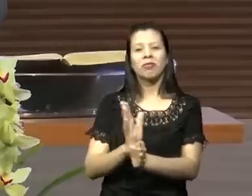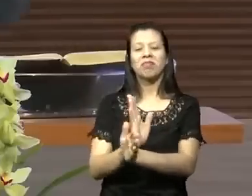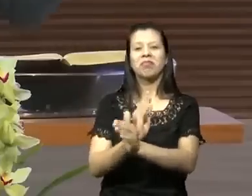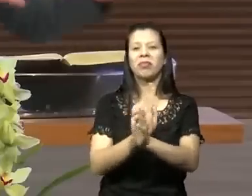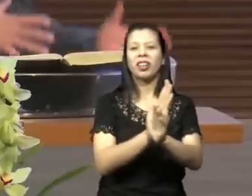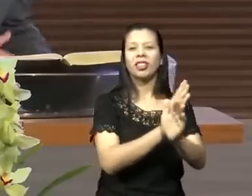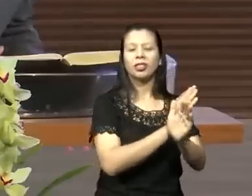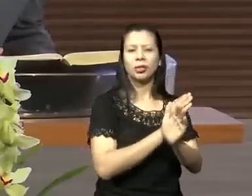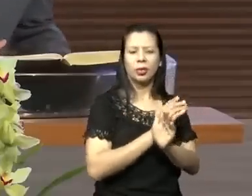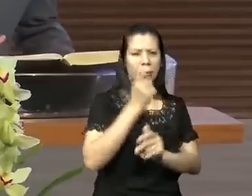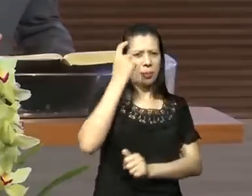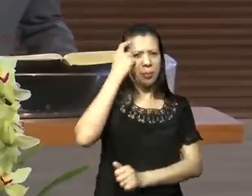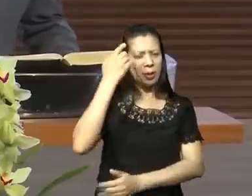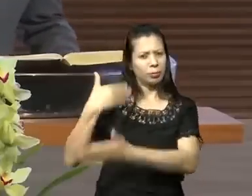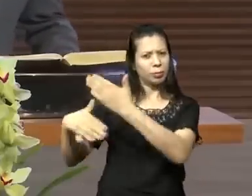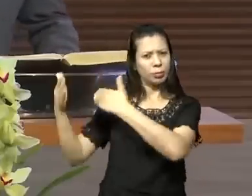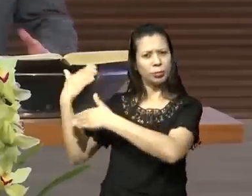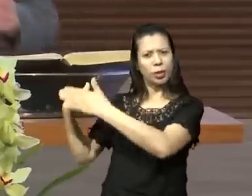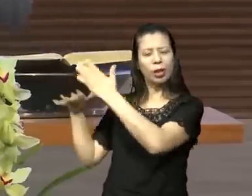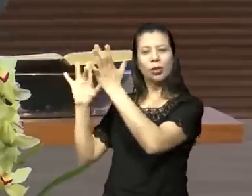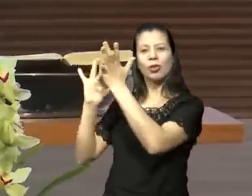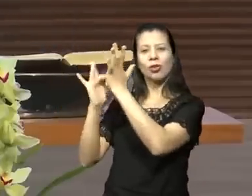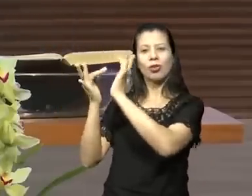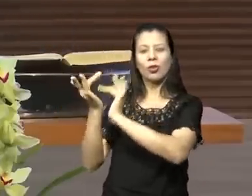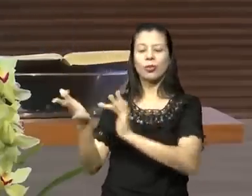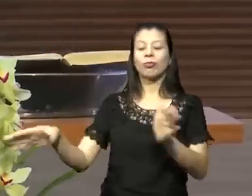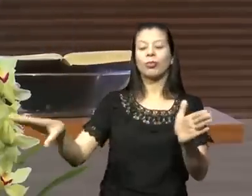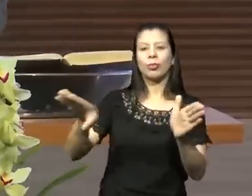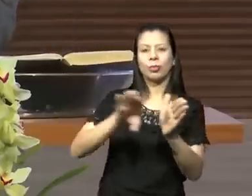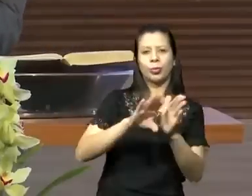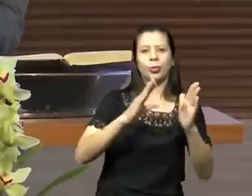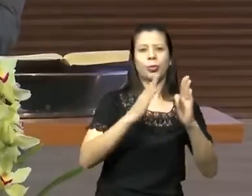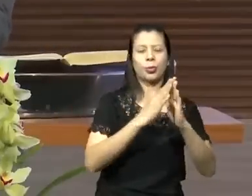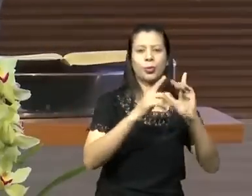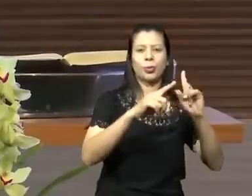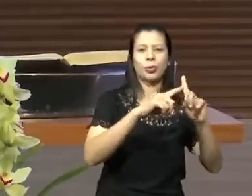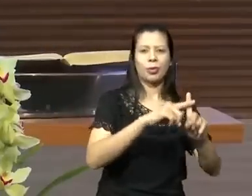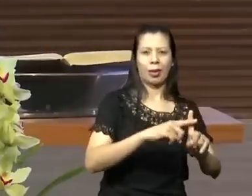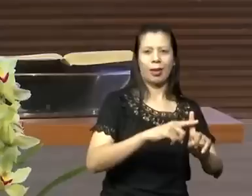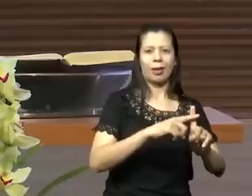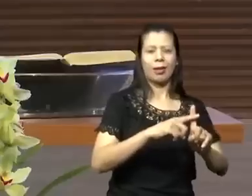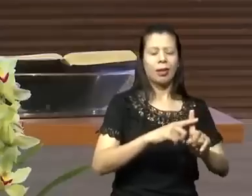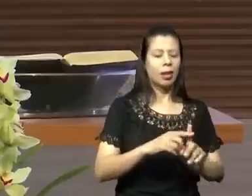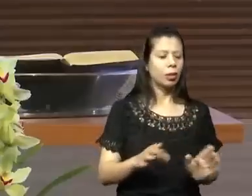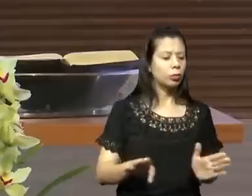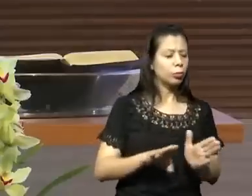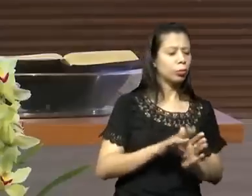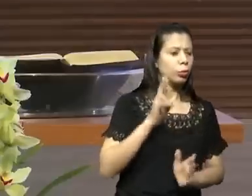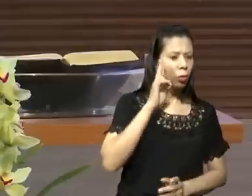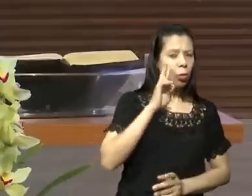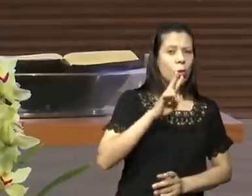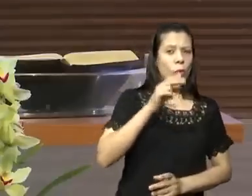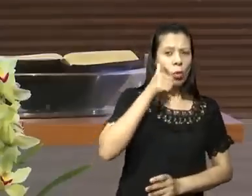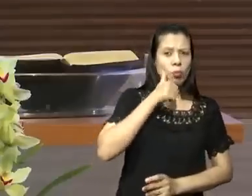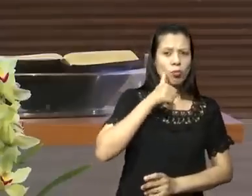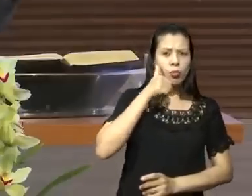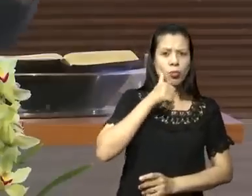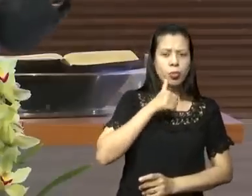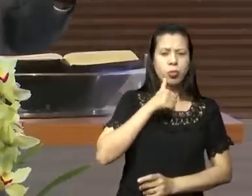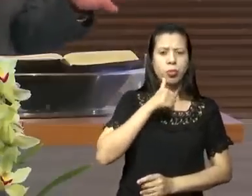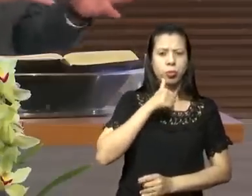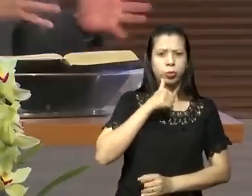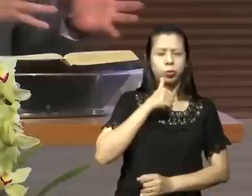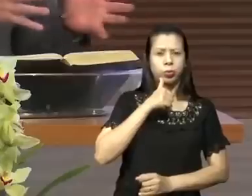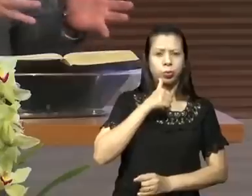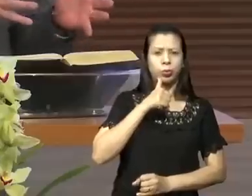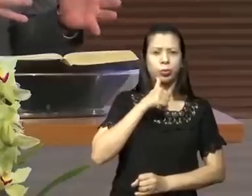chega ao templo pela manhã e trazem aquela mulher apanhada em flagrante Adultério queriam era uma armadilha